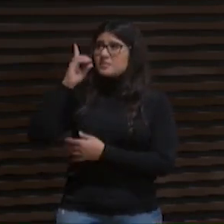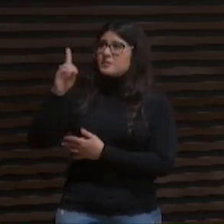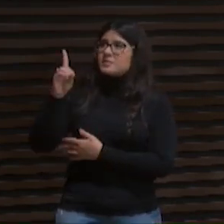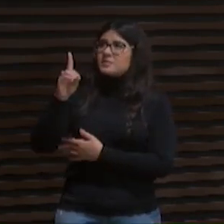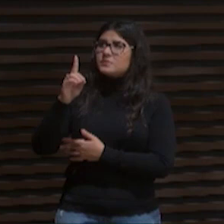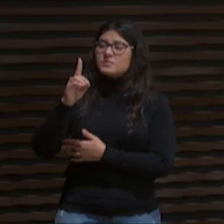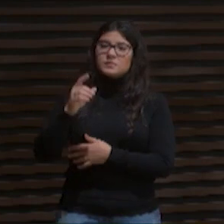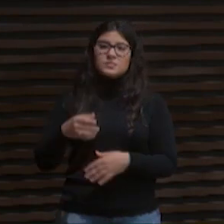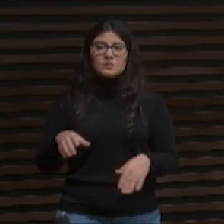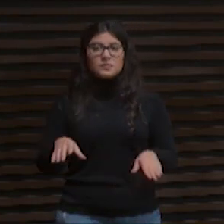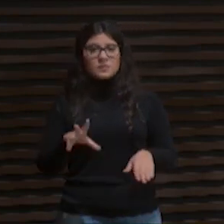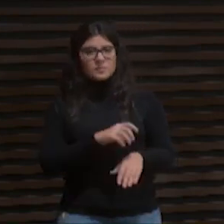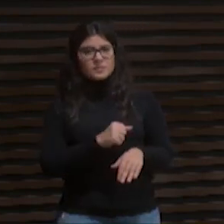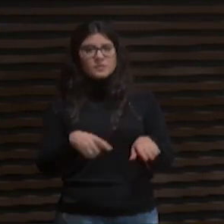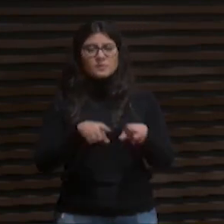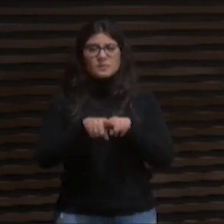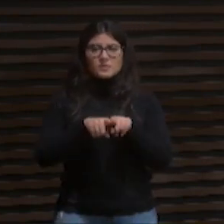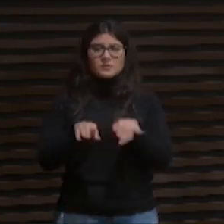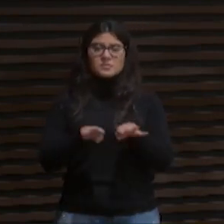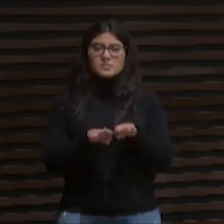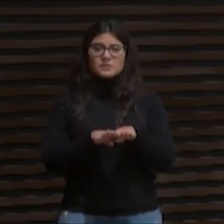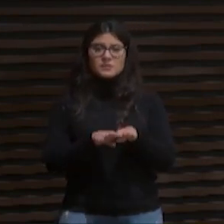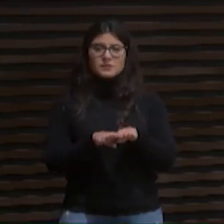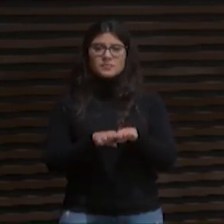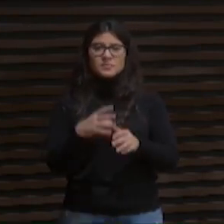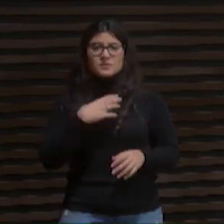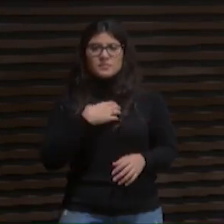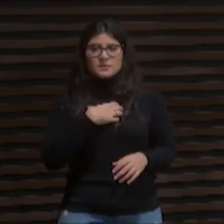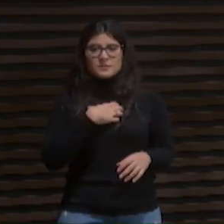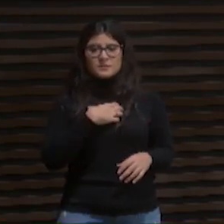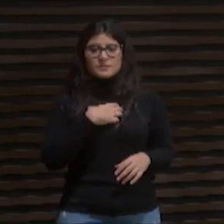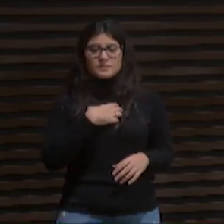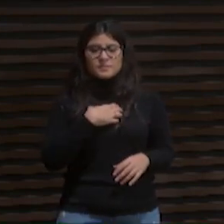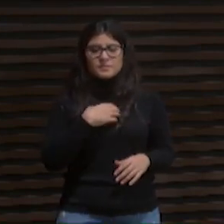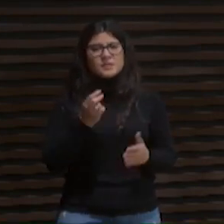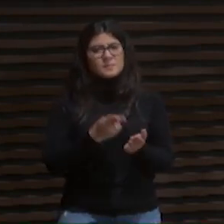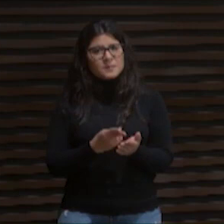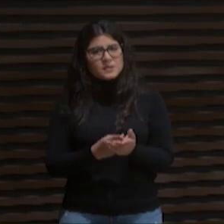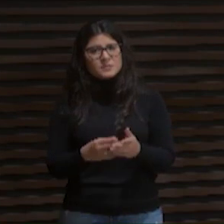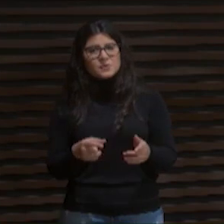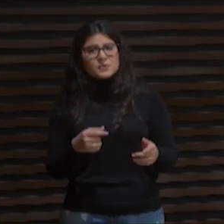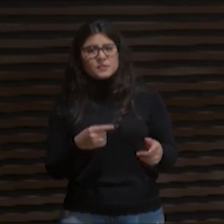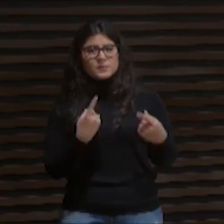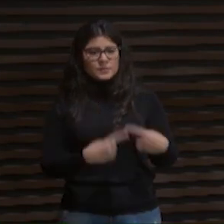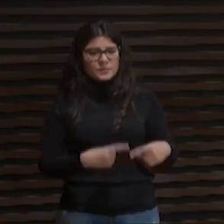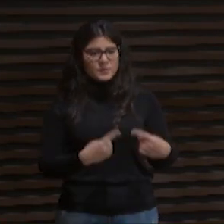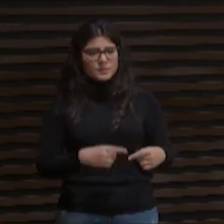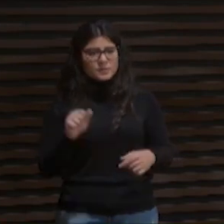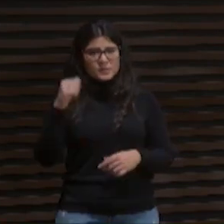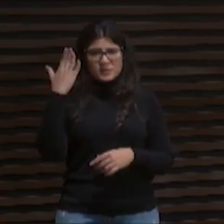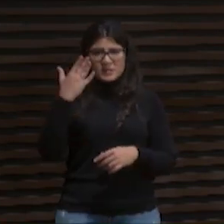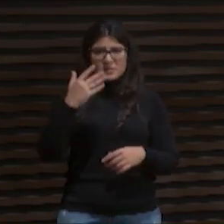o próximo, e de modo que, ainda que venham perseguições,